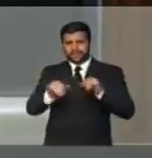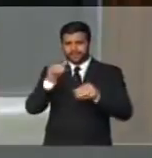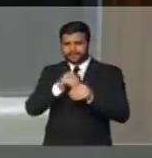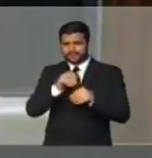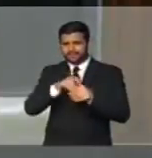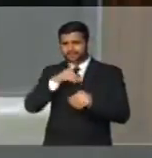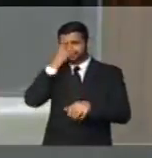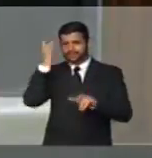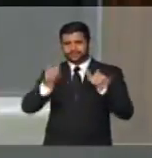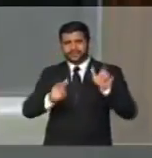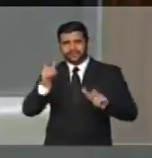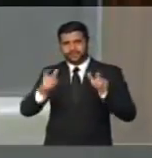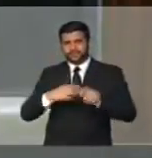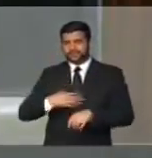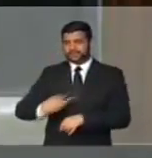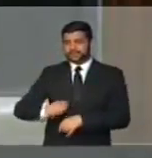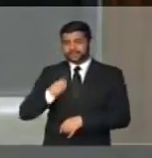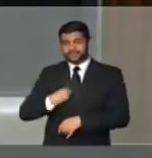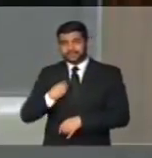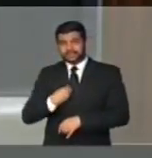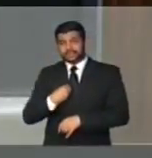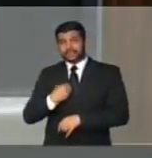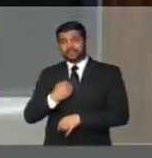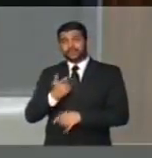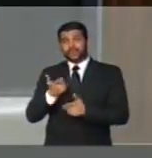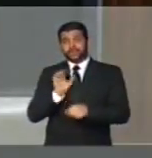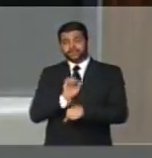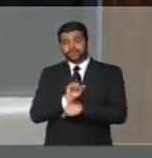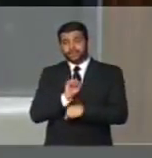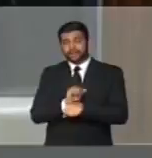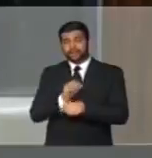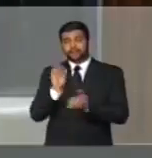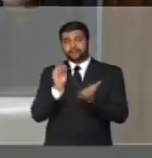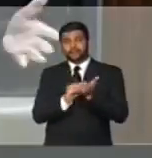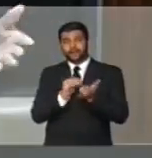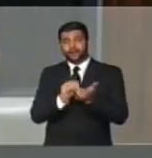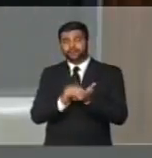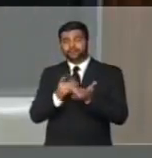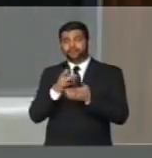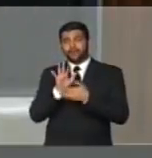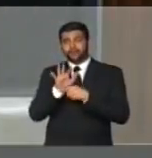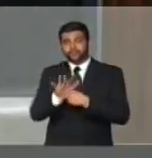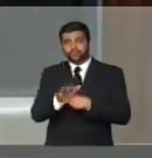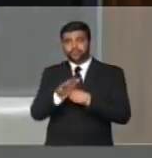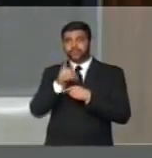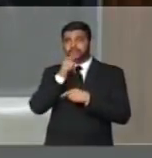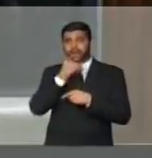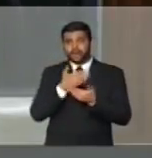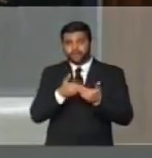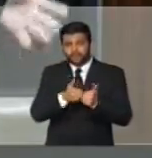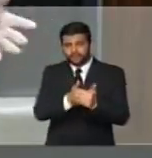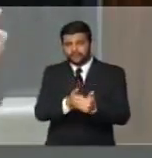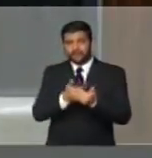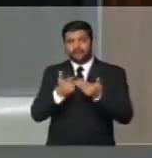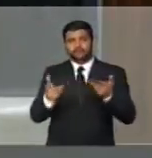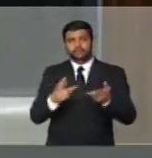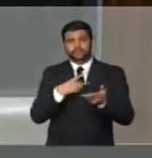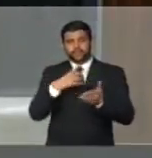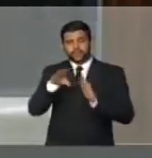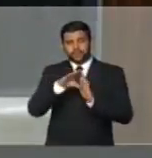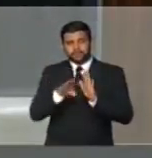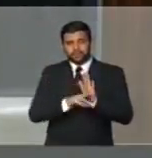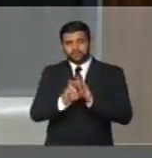que as pessoas estejam nas suas mãos, dependendo de um favor, dependendo de um